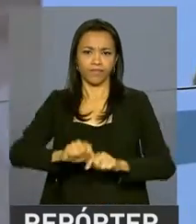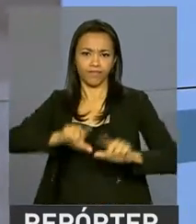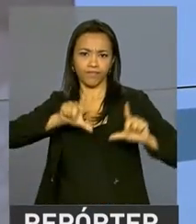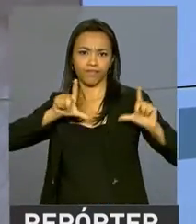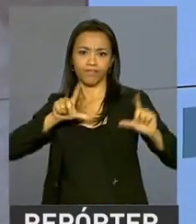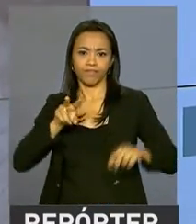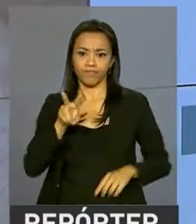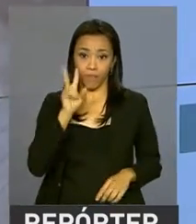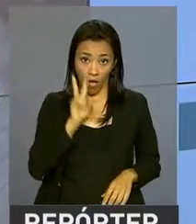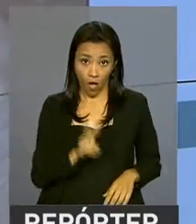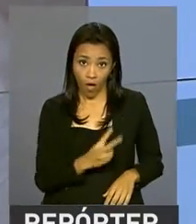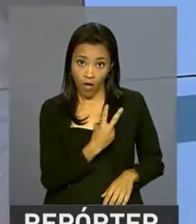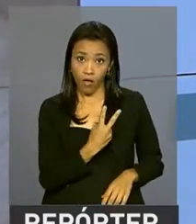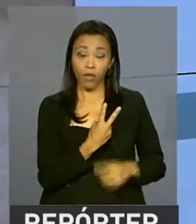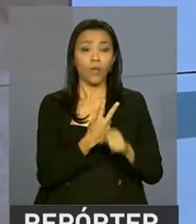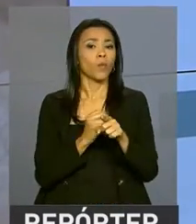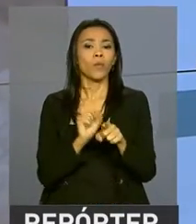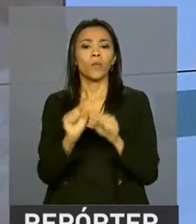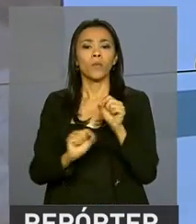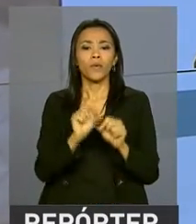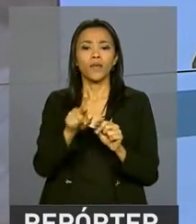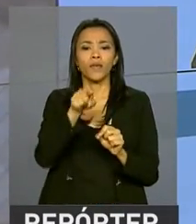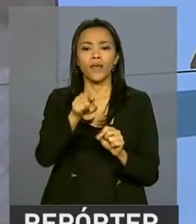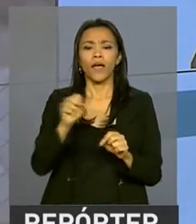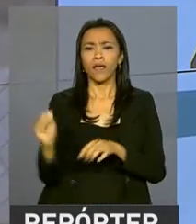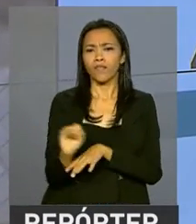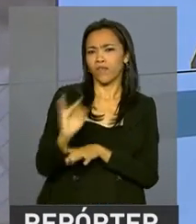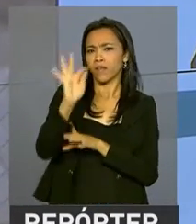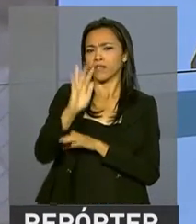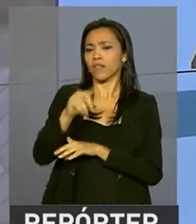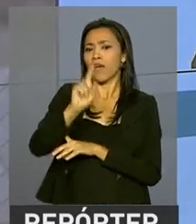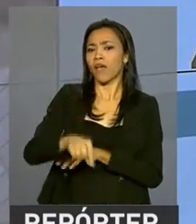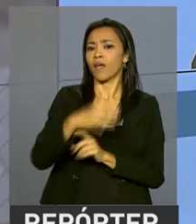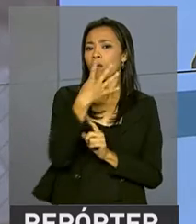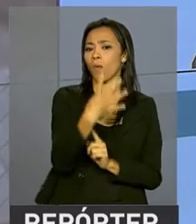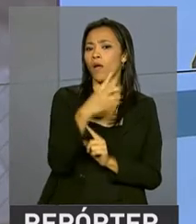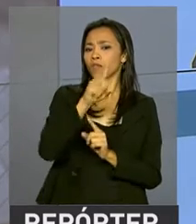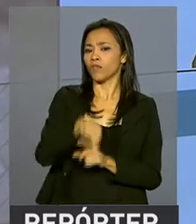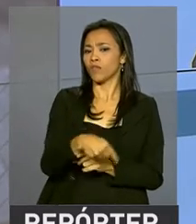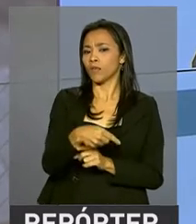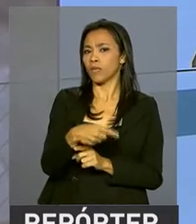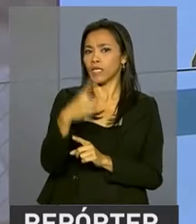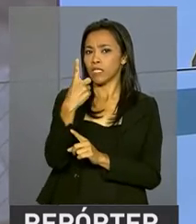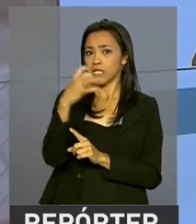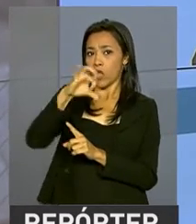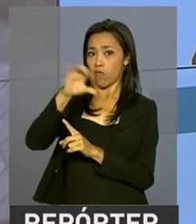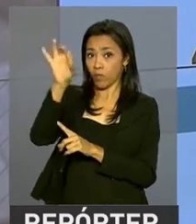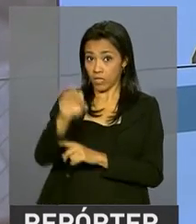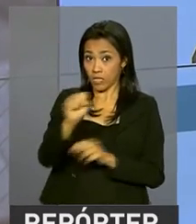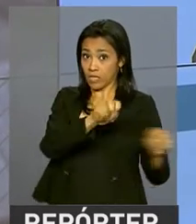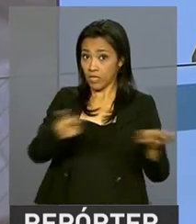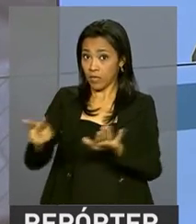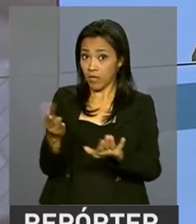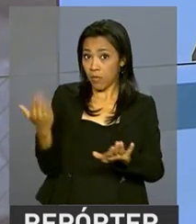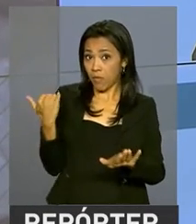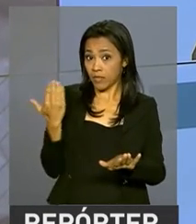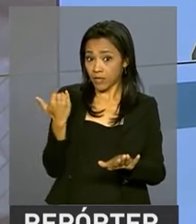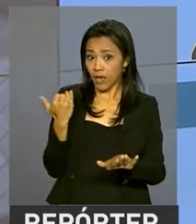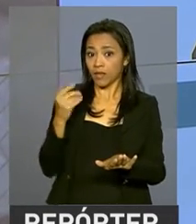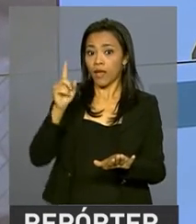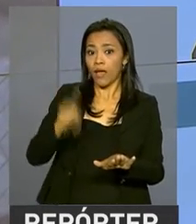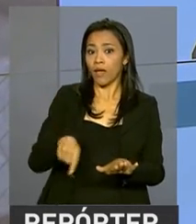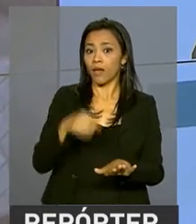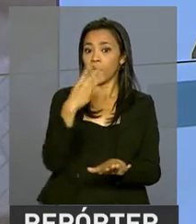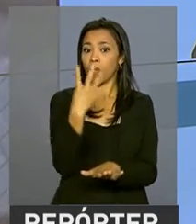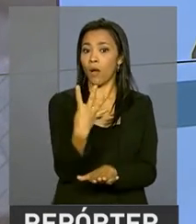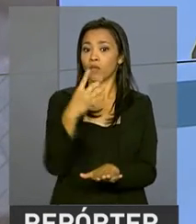ó agora a estimativa para a inflação é de 4,09 por cento na semana passada a estimativa era